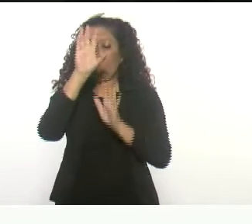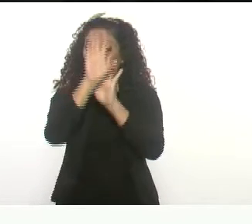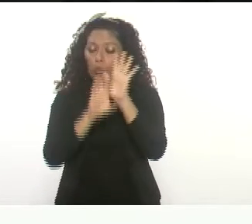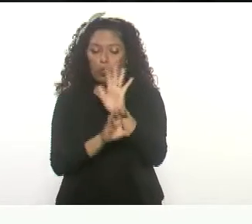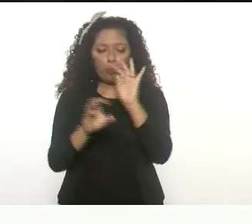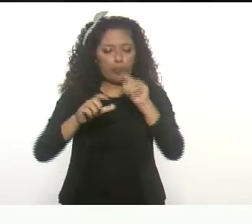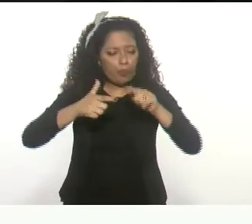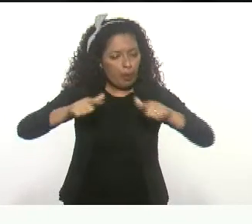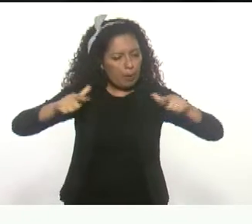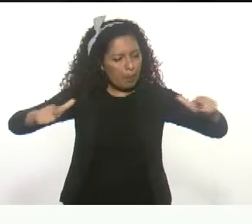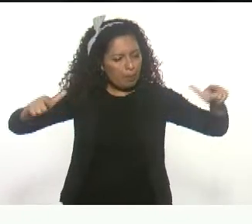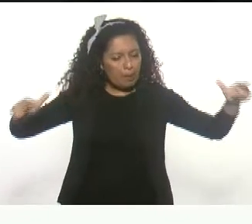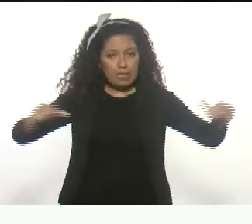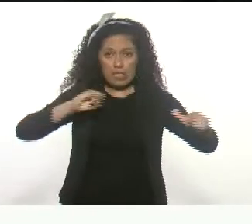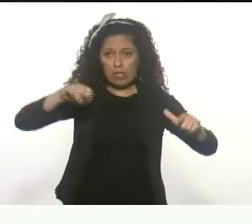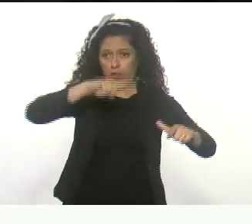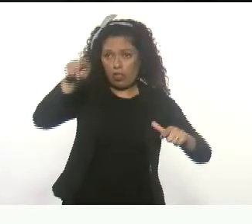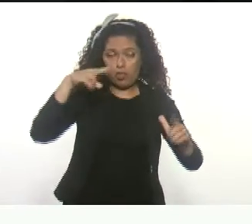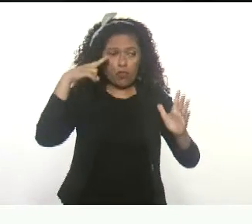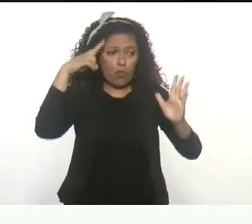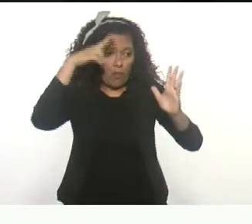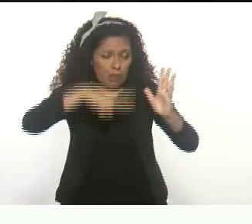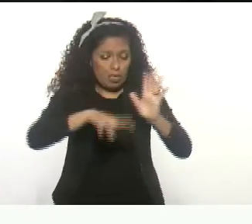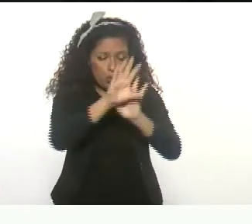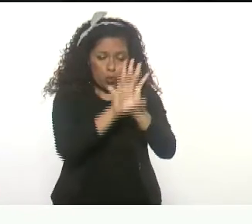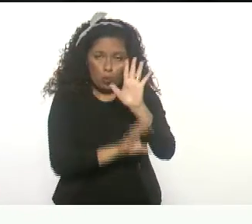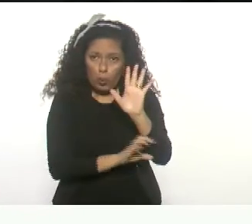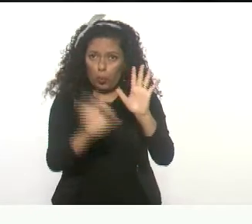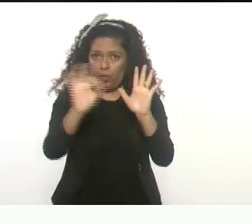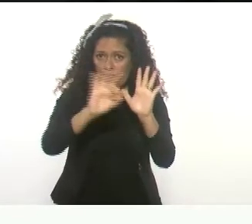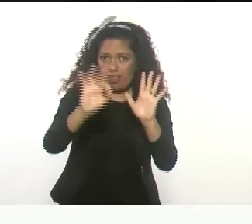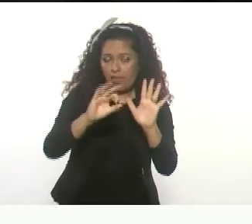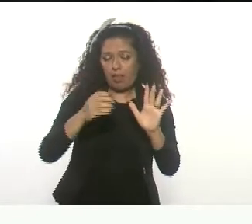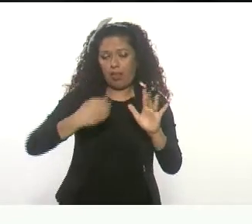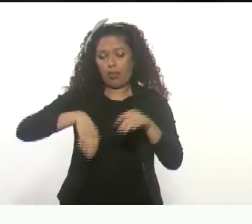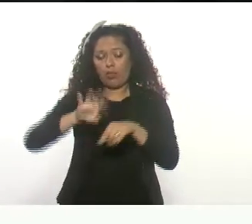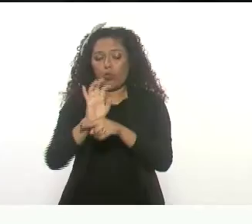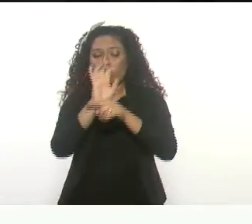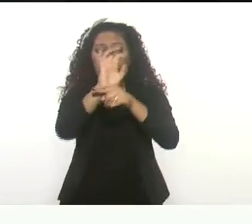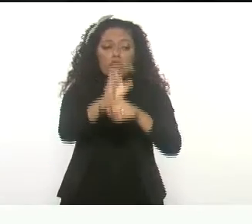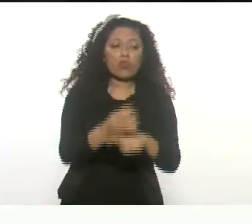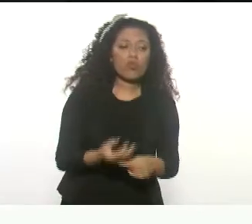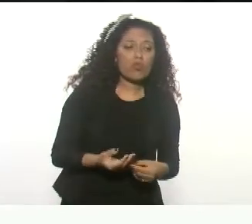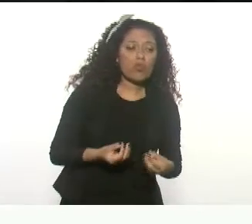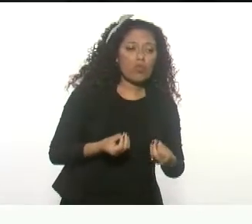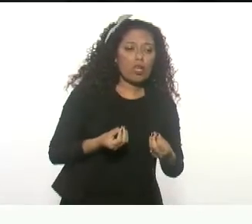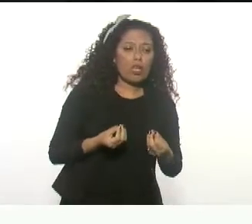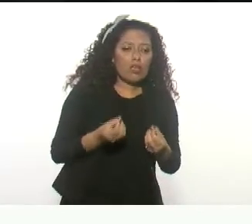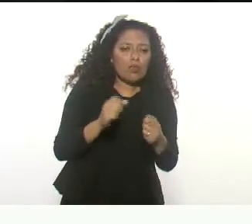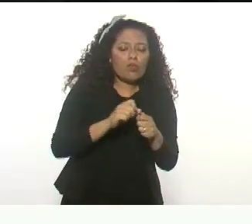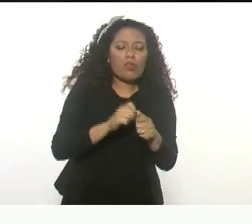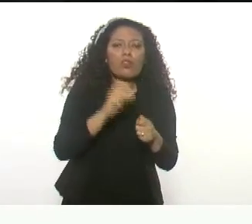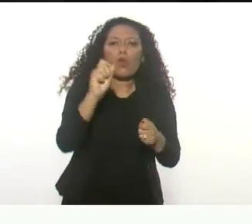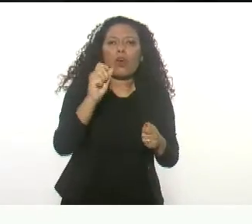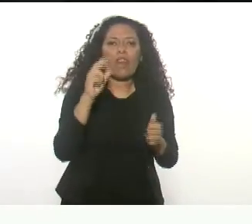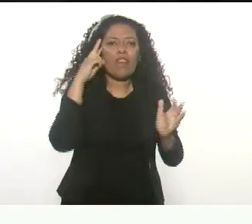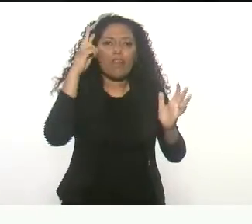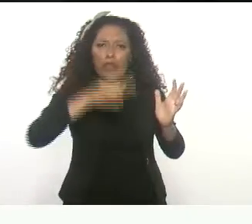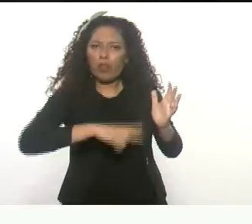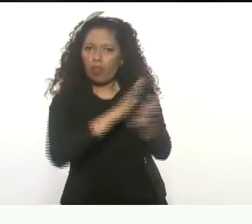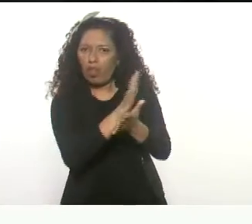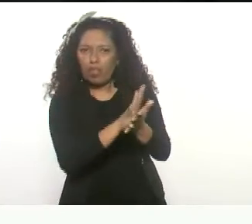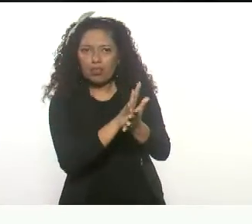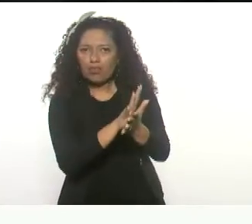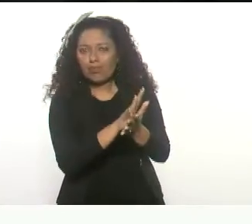se vocês ainda não viram, né, o que o Estado se propõe a fazer nessas escolas de tempo integral, acho que isso é a primeira coisa,